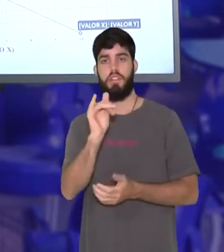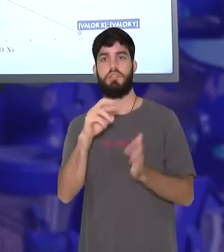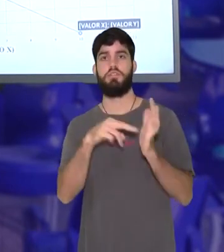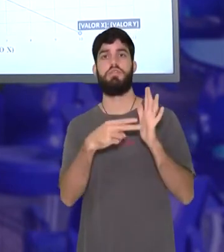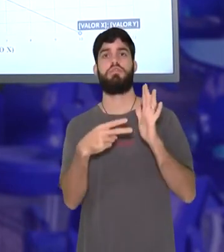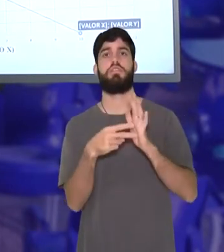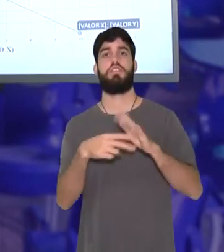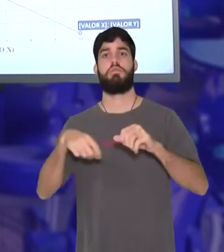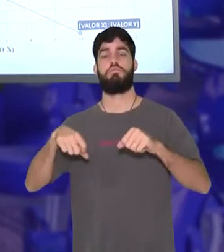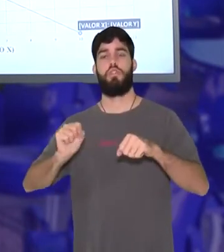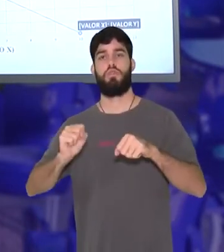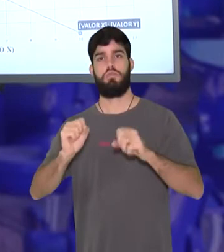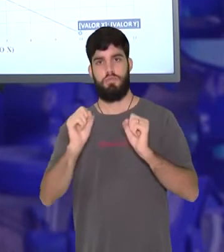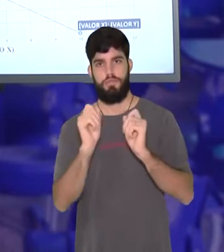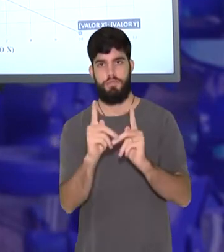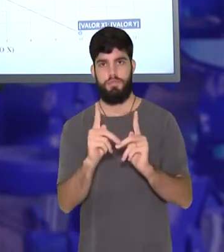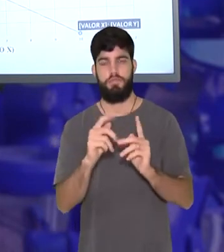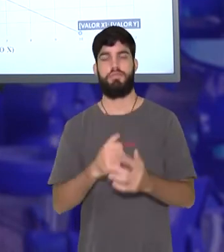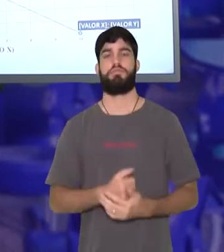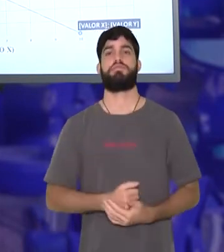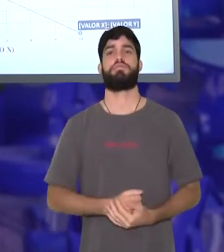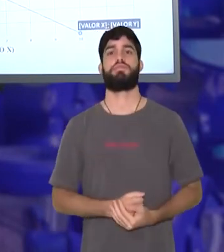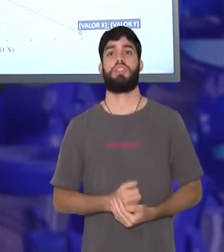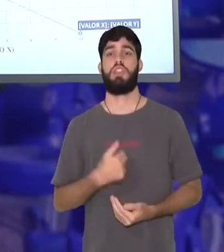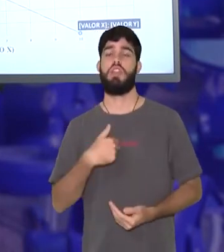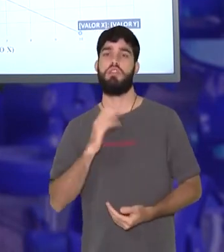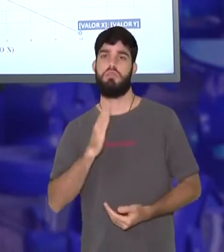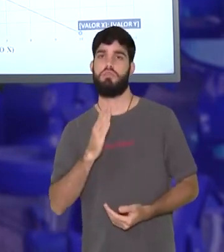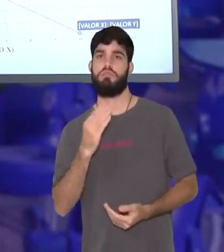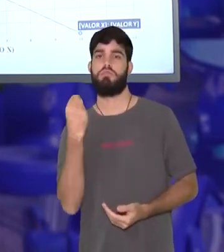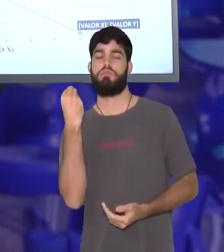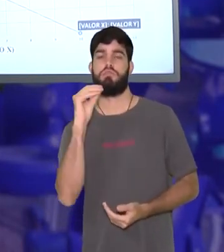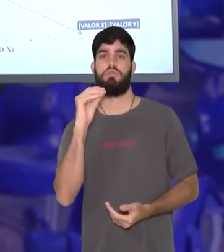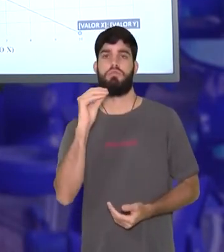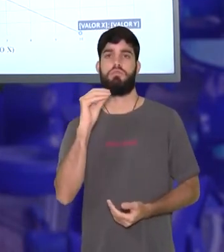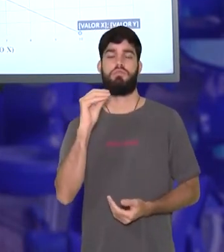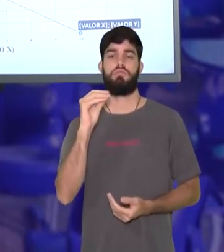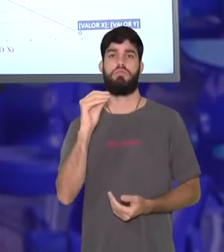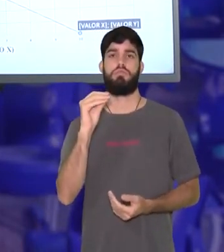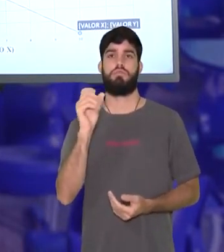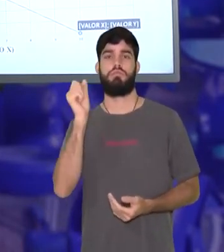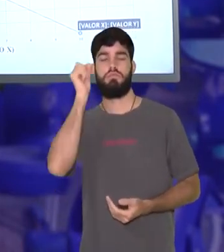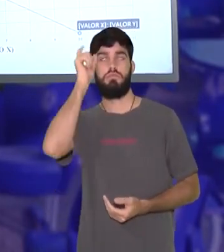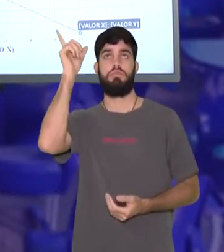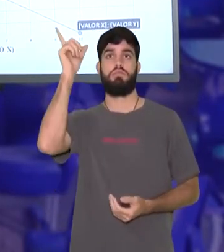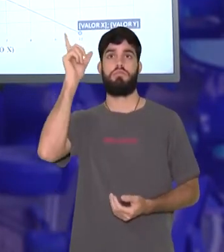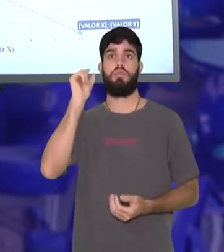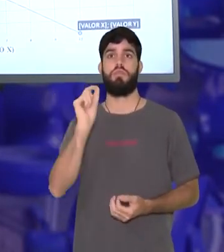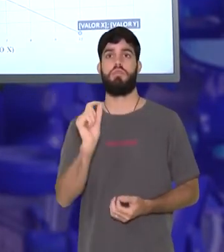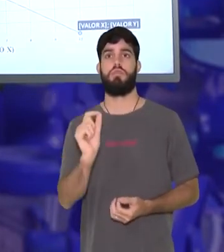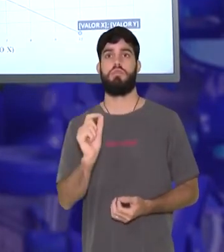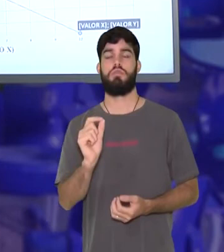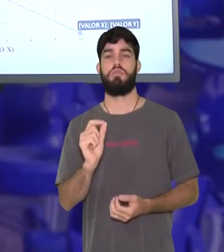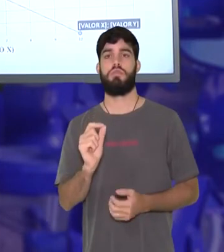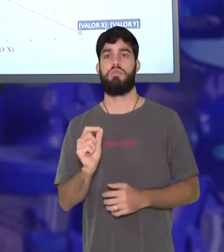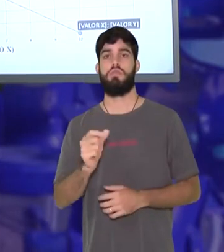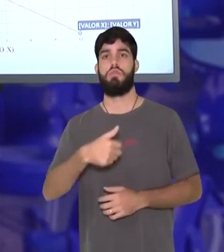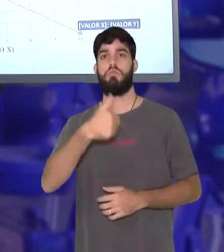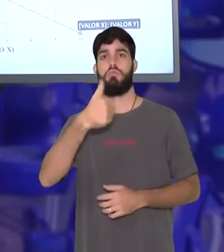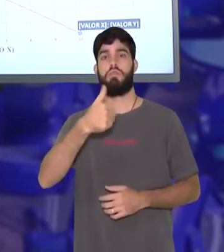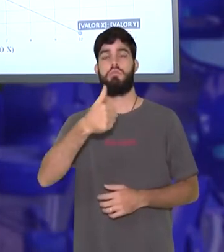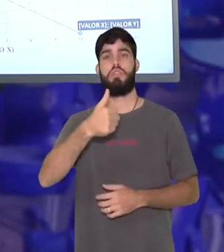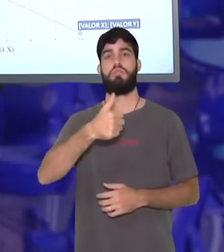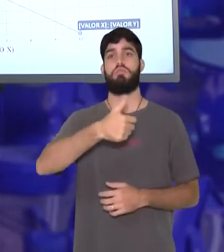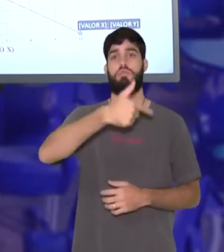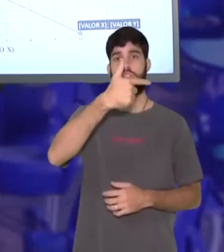as motos tudo bem eu já coloquei aqui para que vocês tenham essa ideia é o primeiro